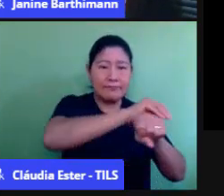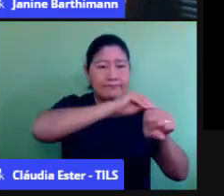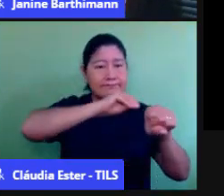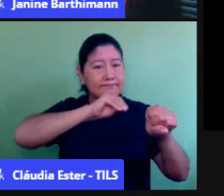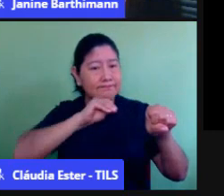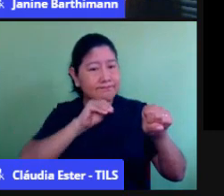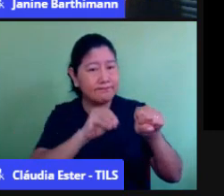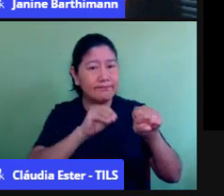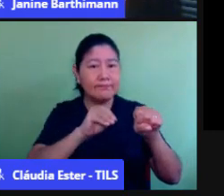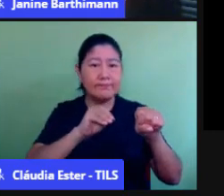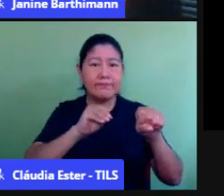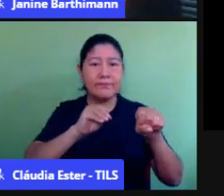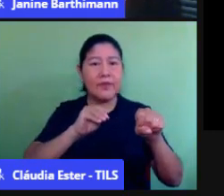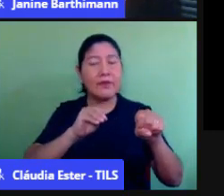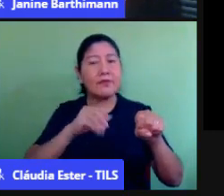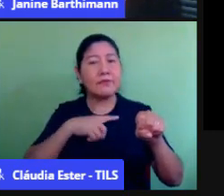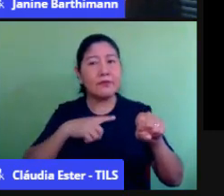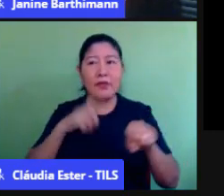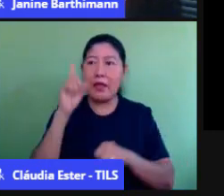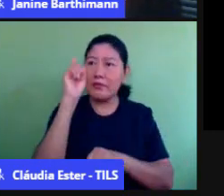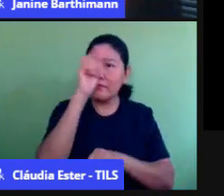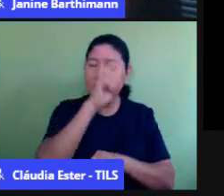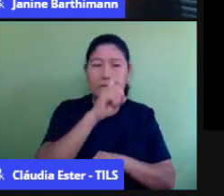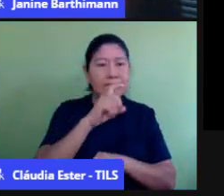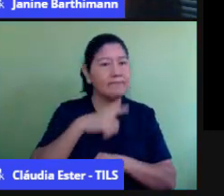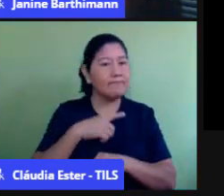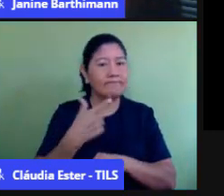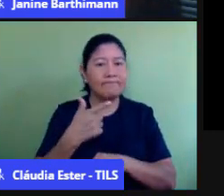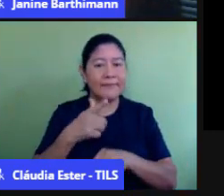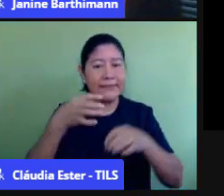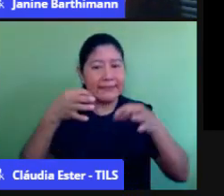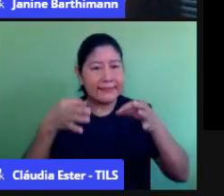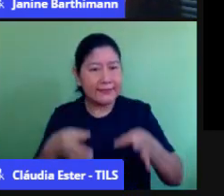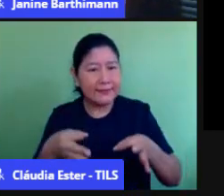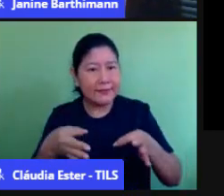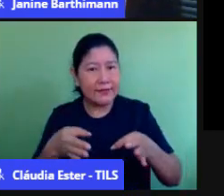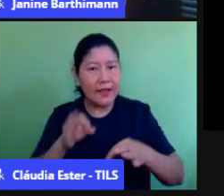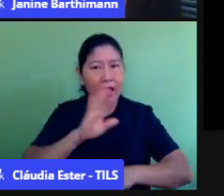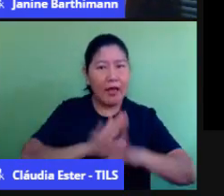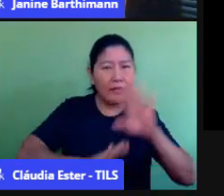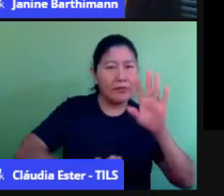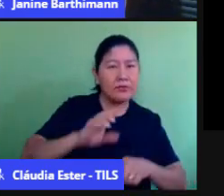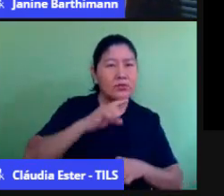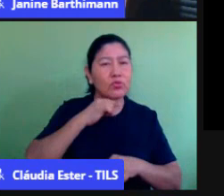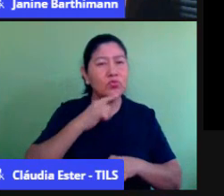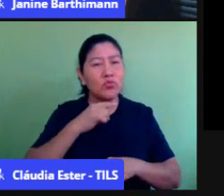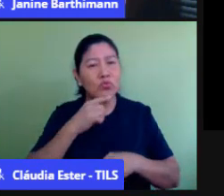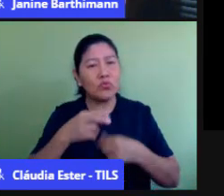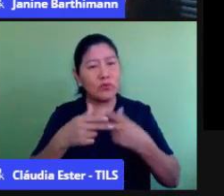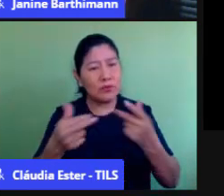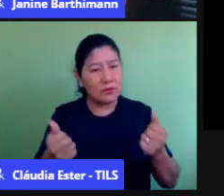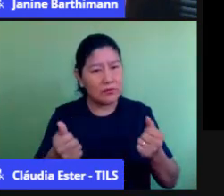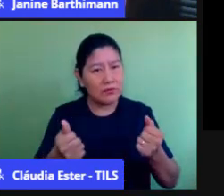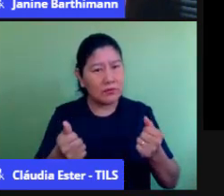do desafio, né? Nessa incerteza dentro da incerteza, que é a